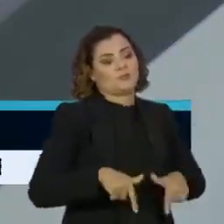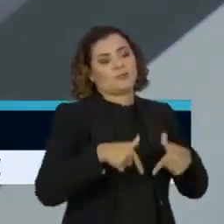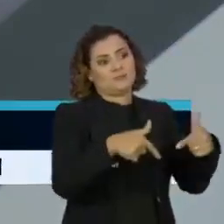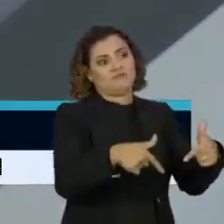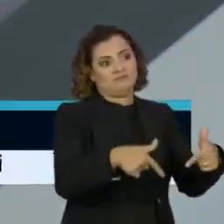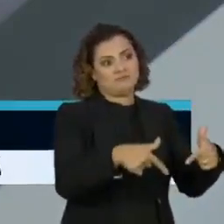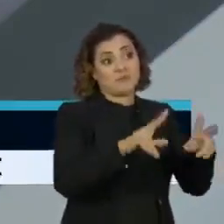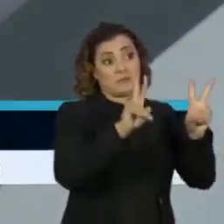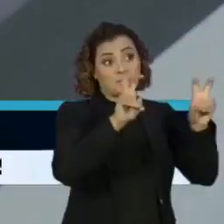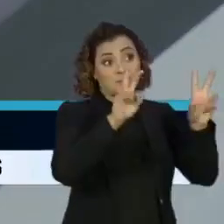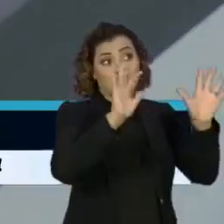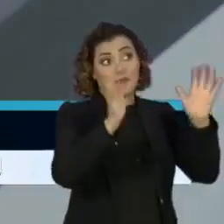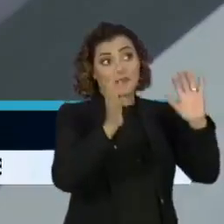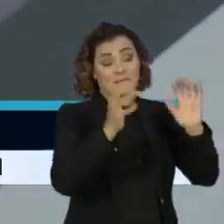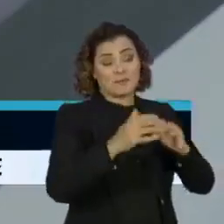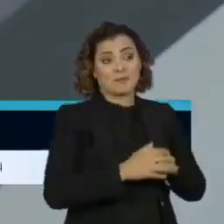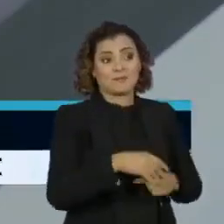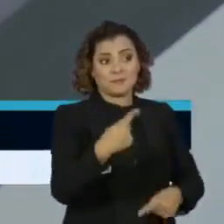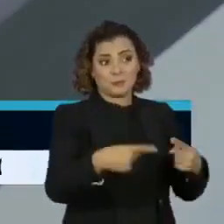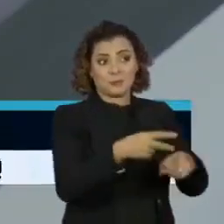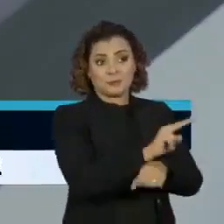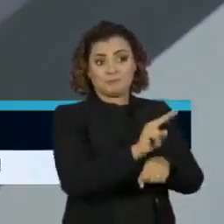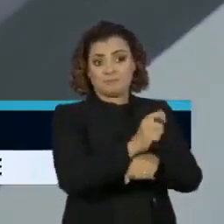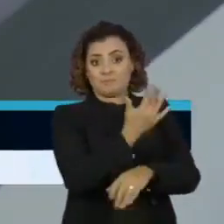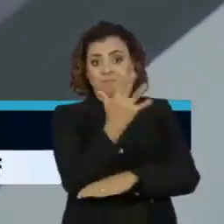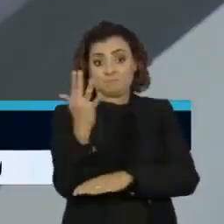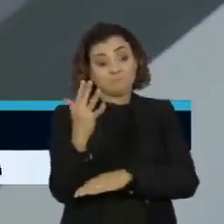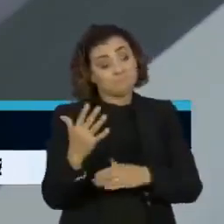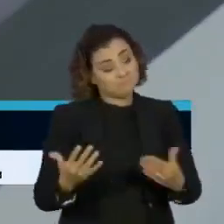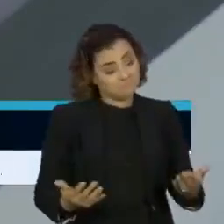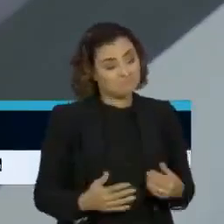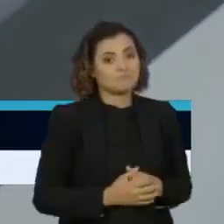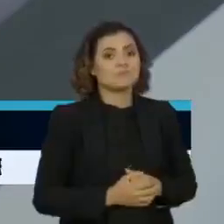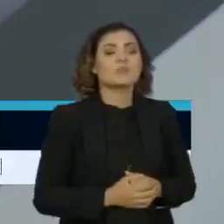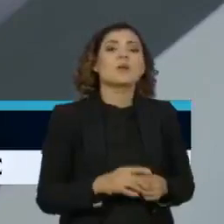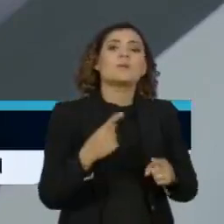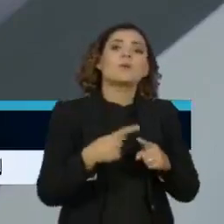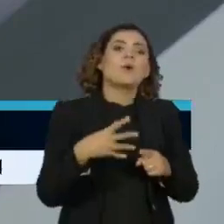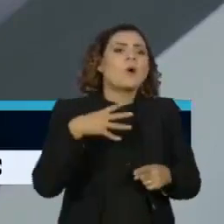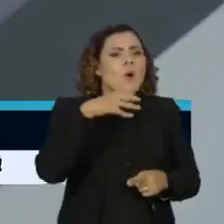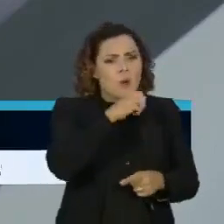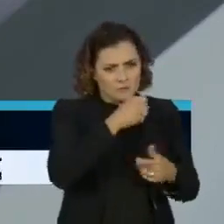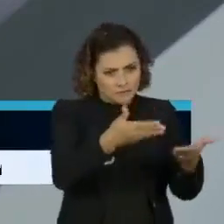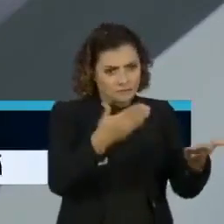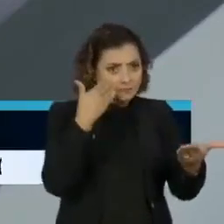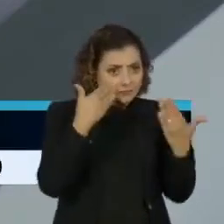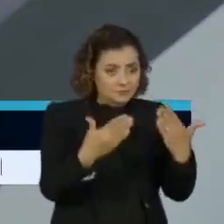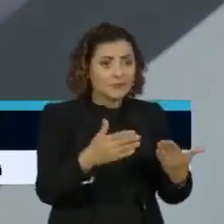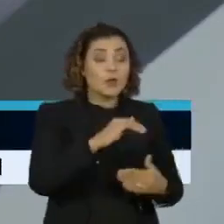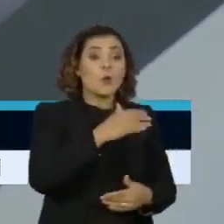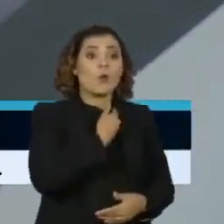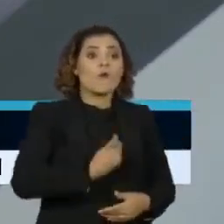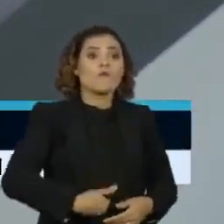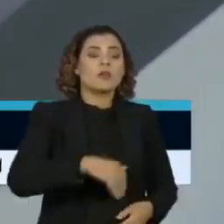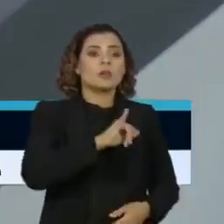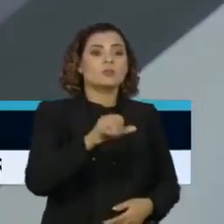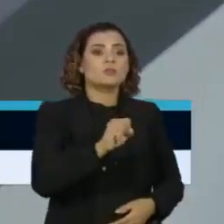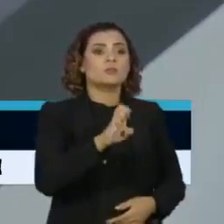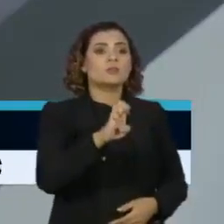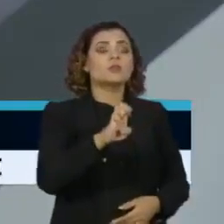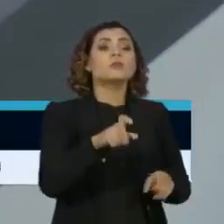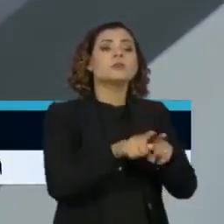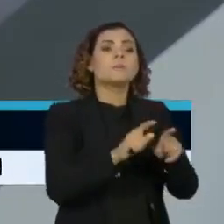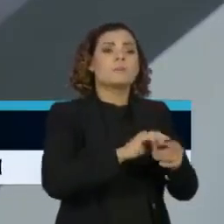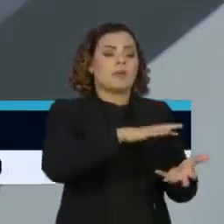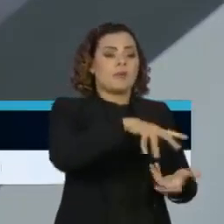atitude, a postura em relação à política ambiental. Como ficou muito óbvio para o governo Joe Biden,